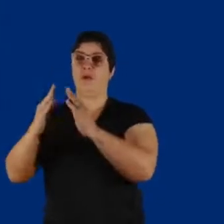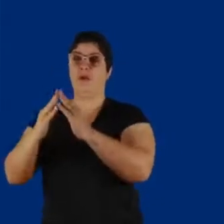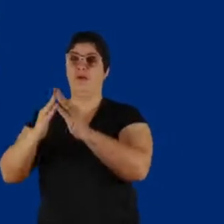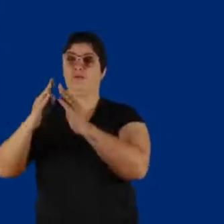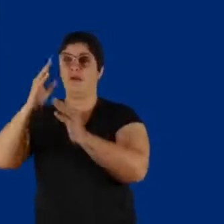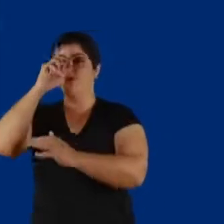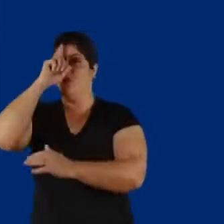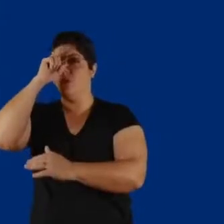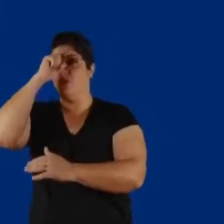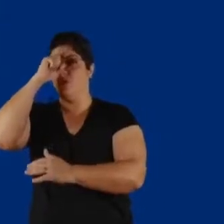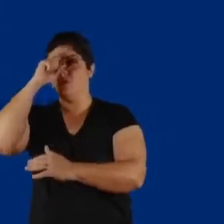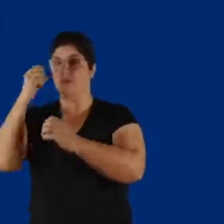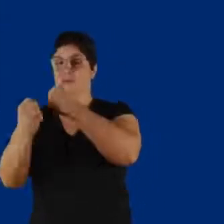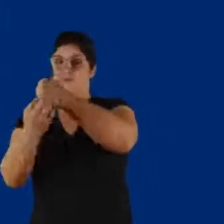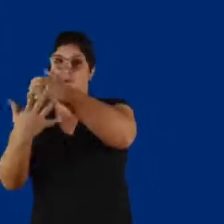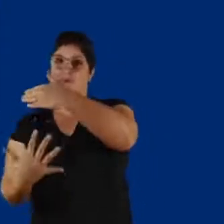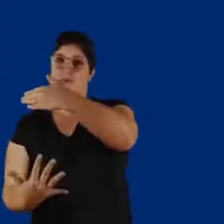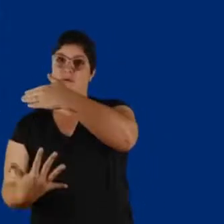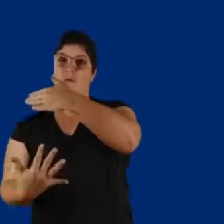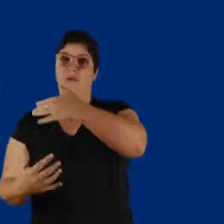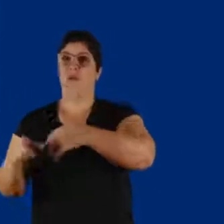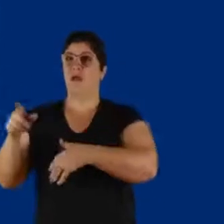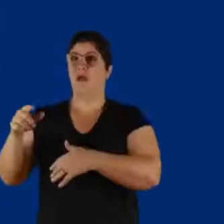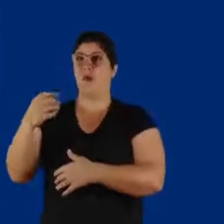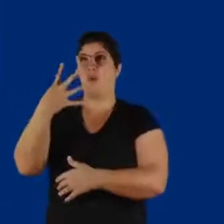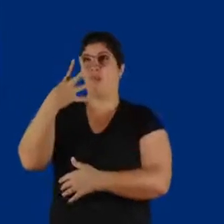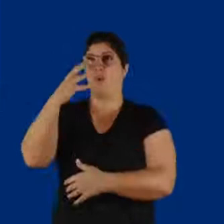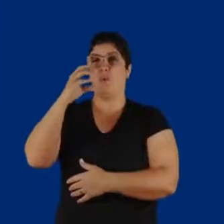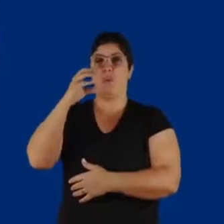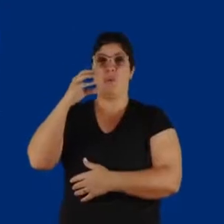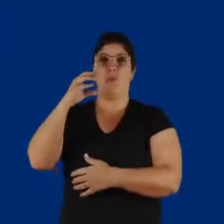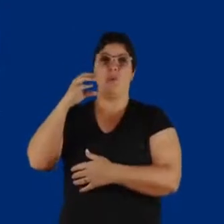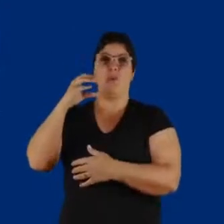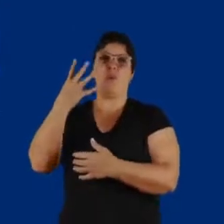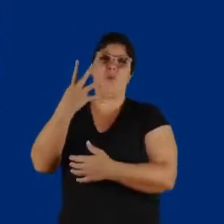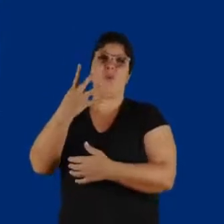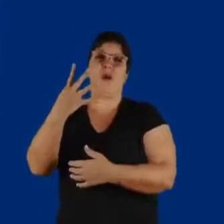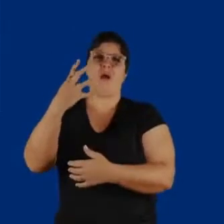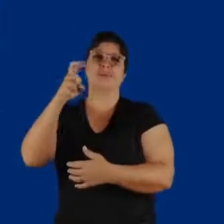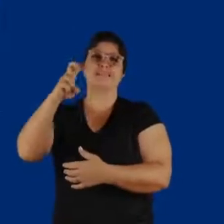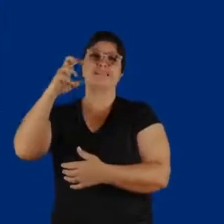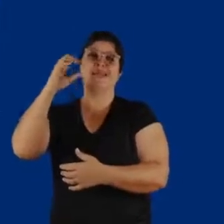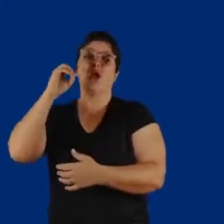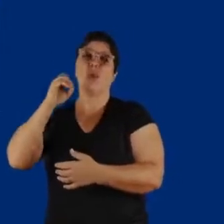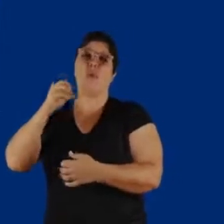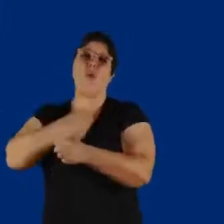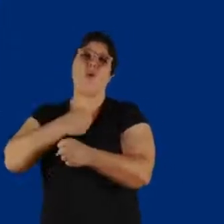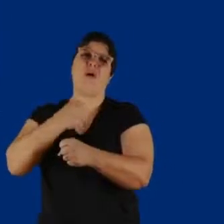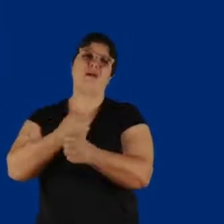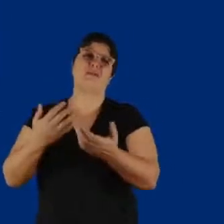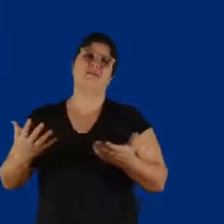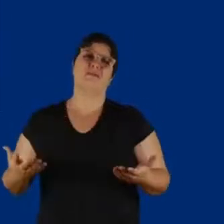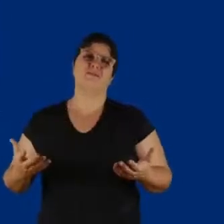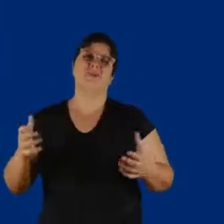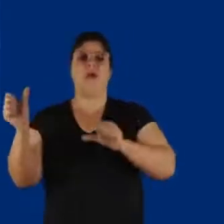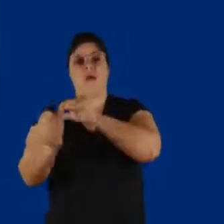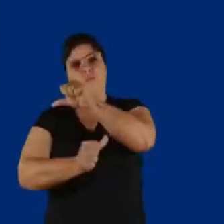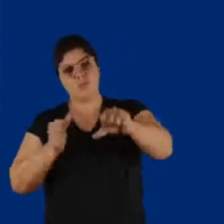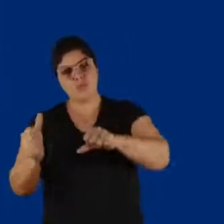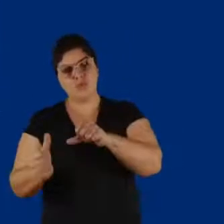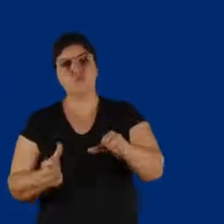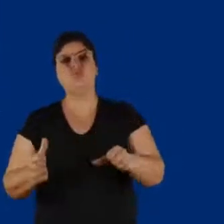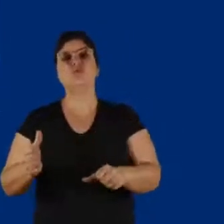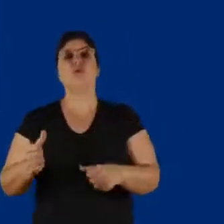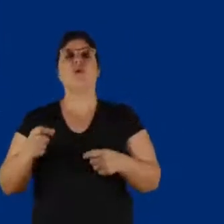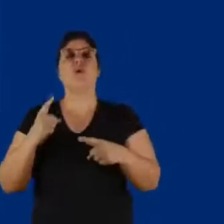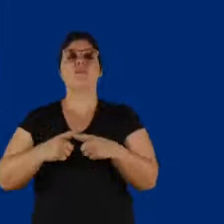anos, e mudaram dessa condição a partir da modificação simbólica do trabalho com círculos de cultura, do